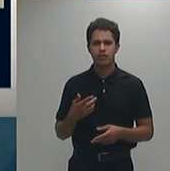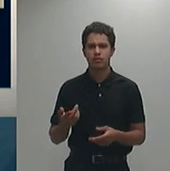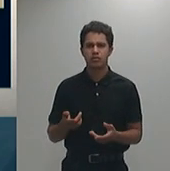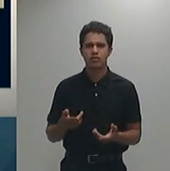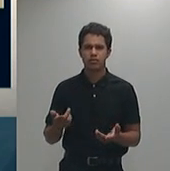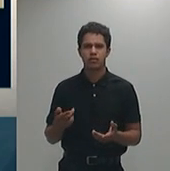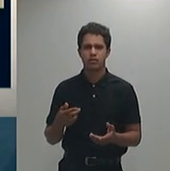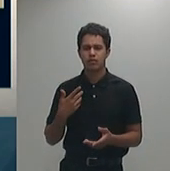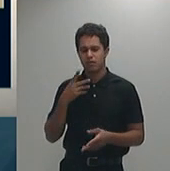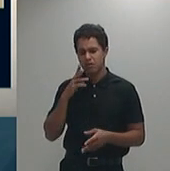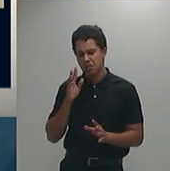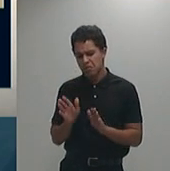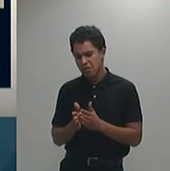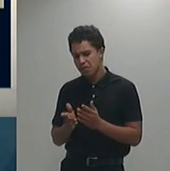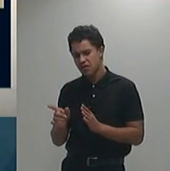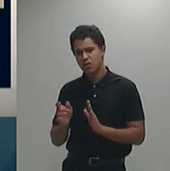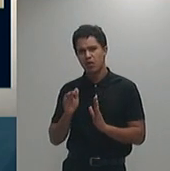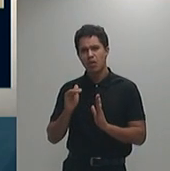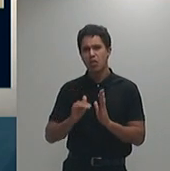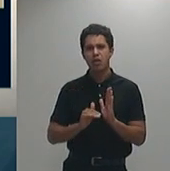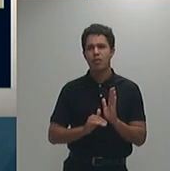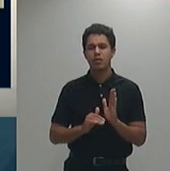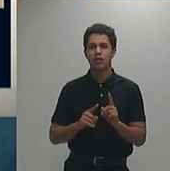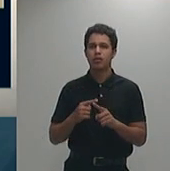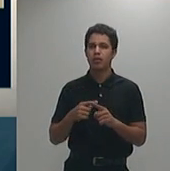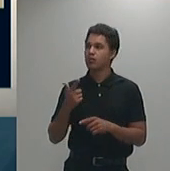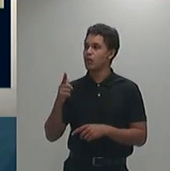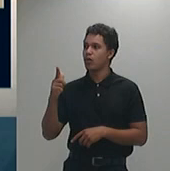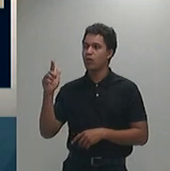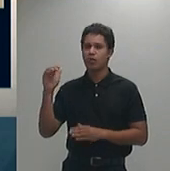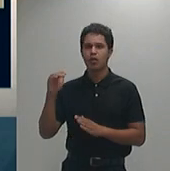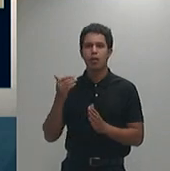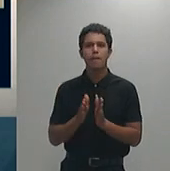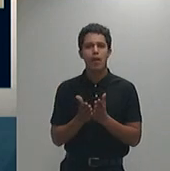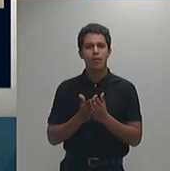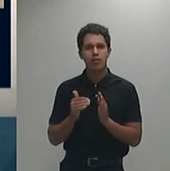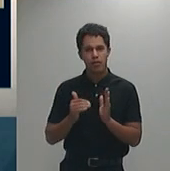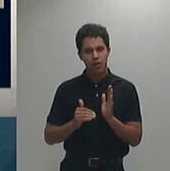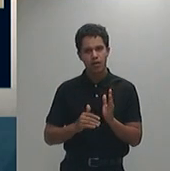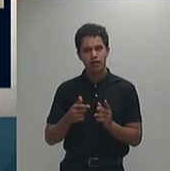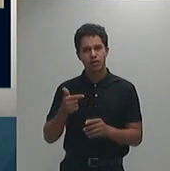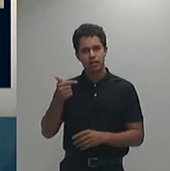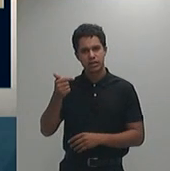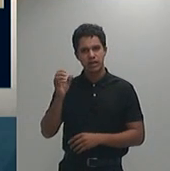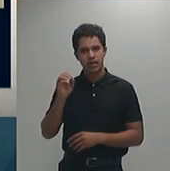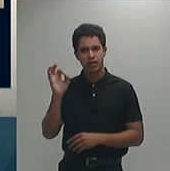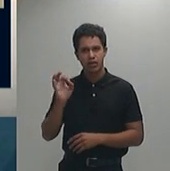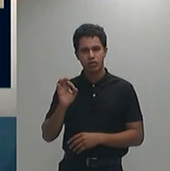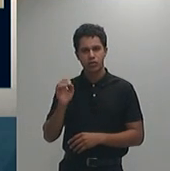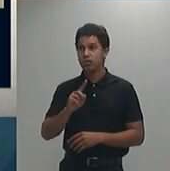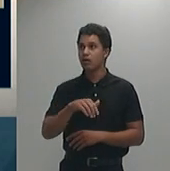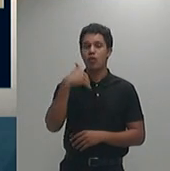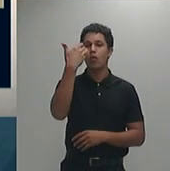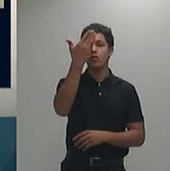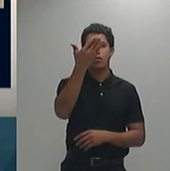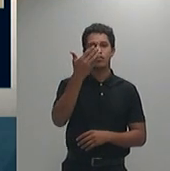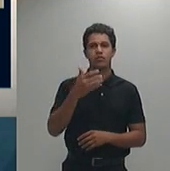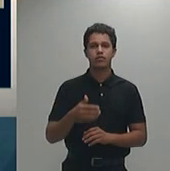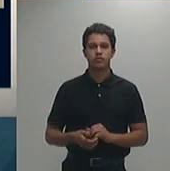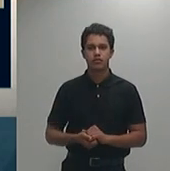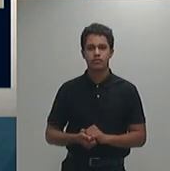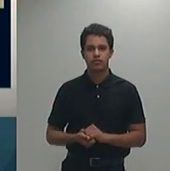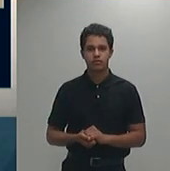do minoritário porque os outros pobrezinho dos minoritários que compõem setenta por cento da companhia com do outro lado da